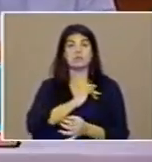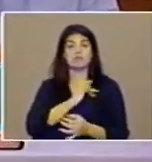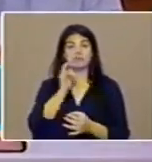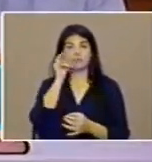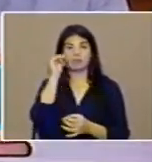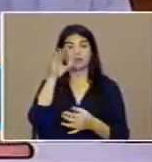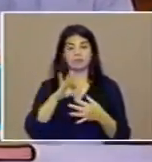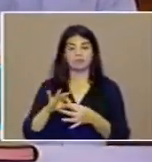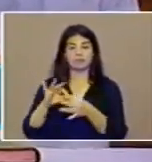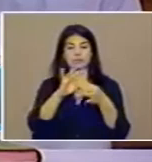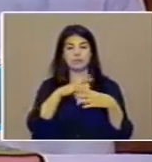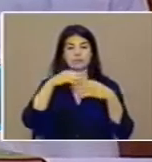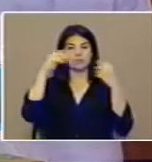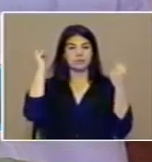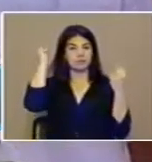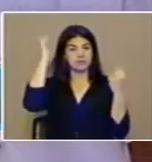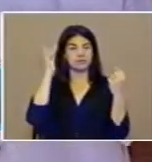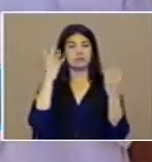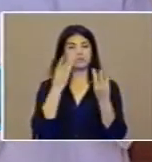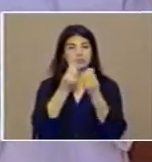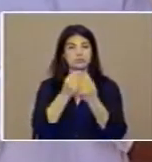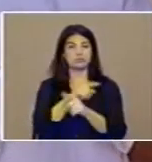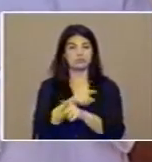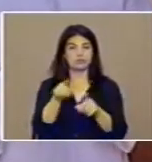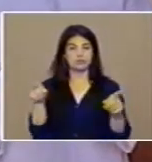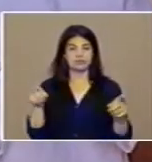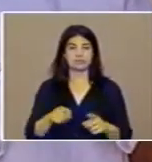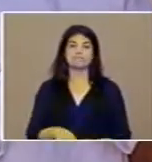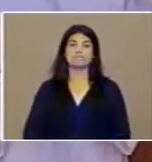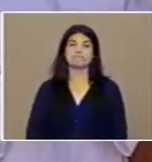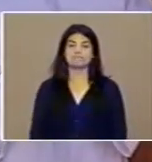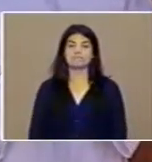EA comunhão do Espírito Santo estejam convosco com o